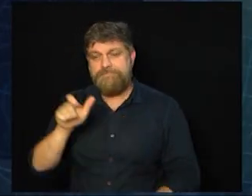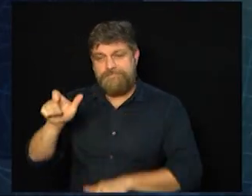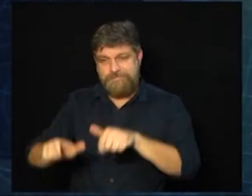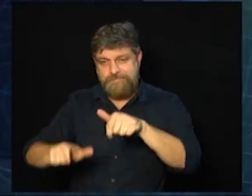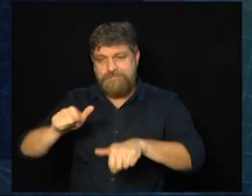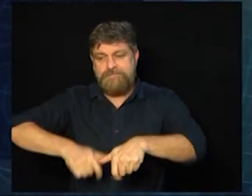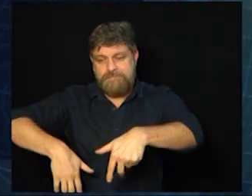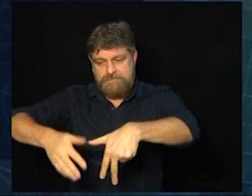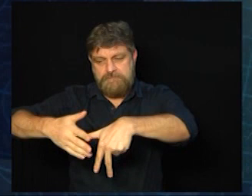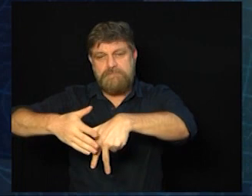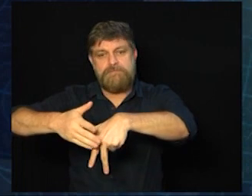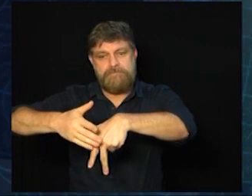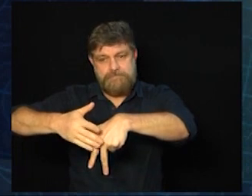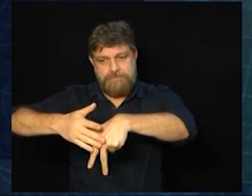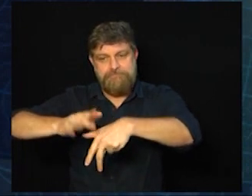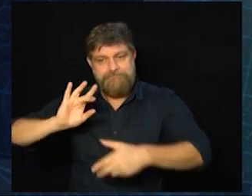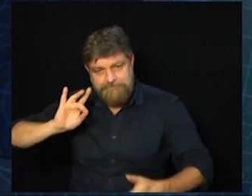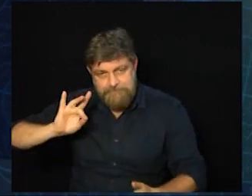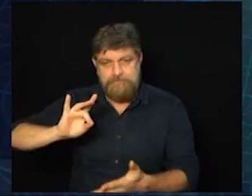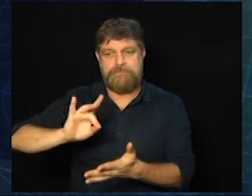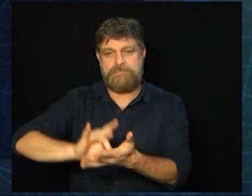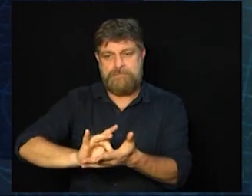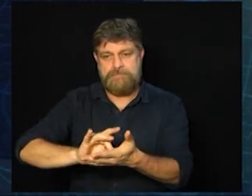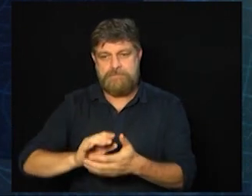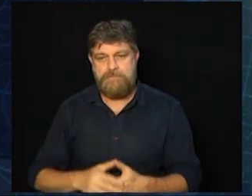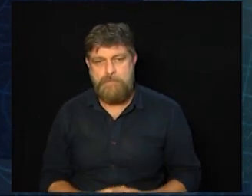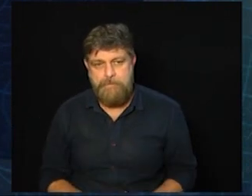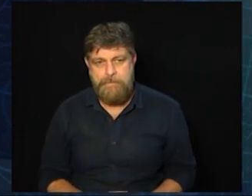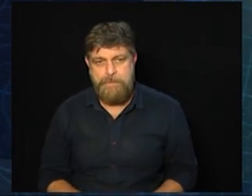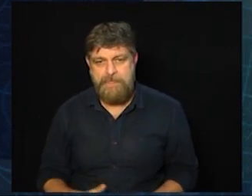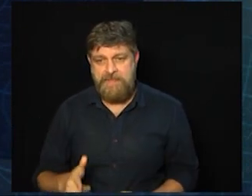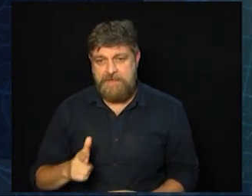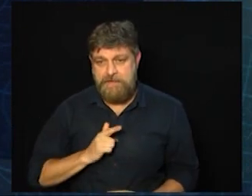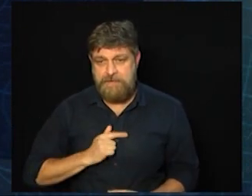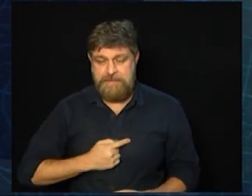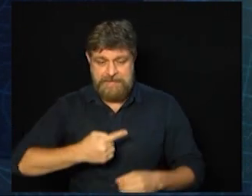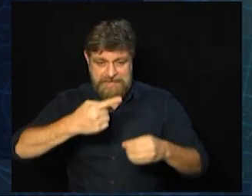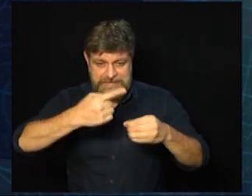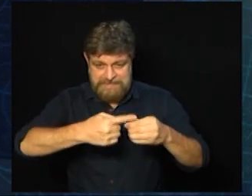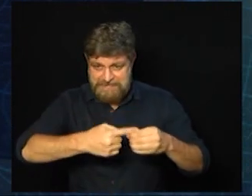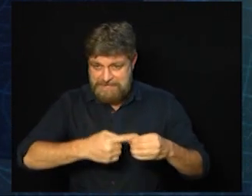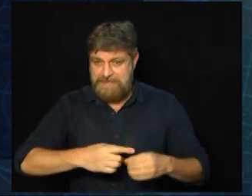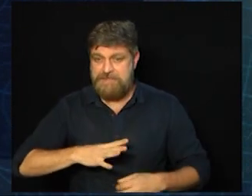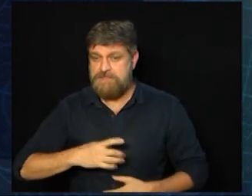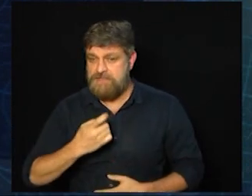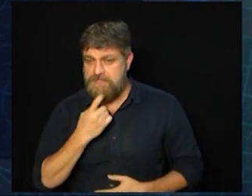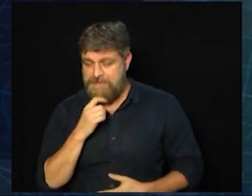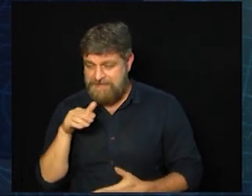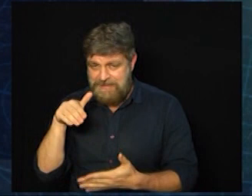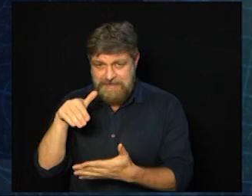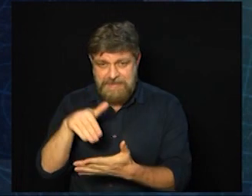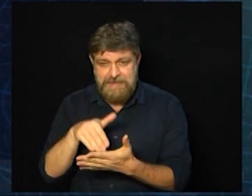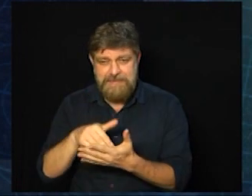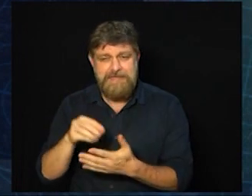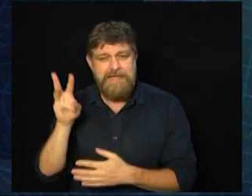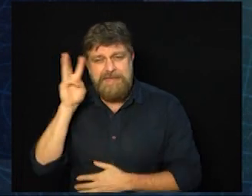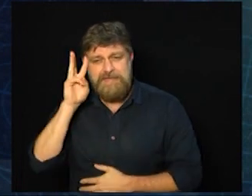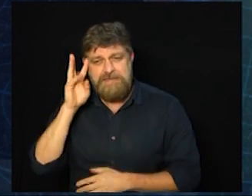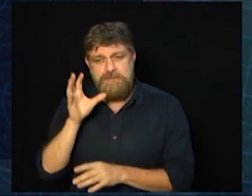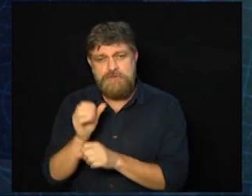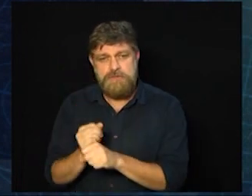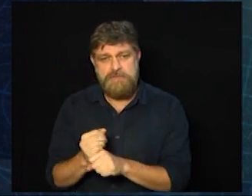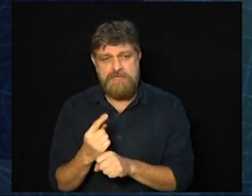mil 936 casos confirmados da covid-19 e Campinas até a terça-feira tomava